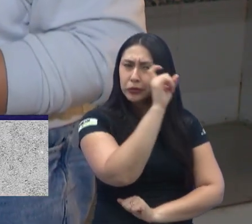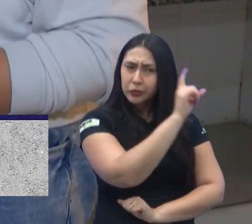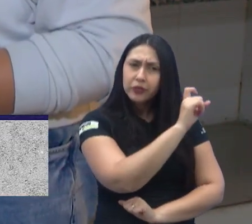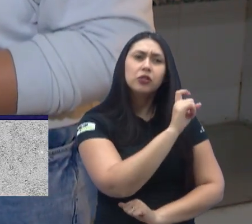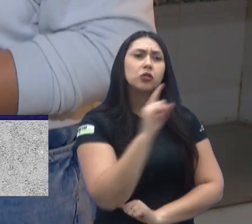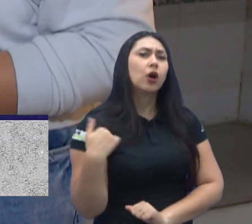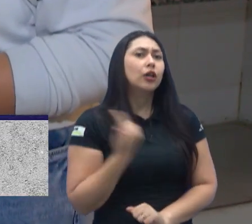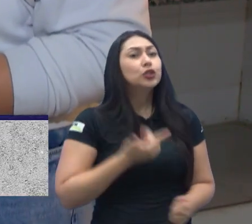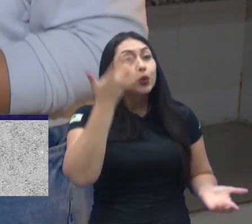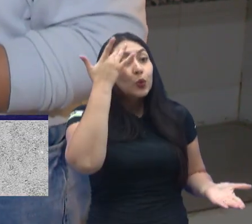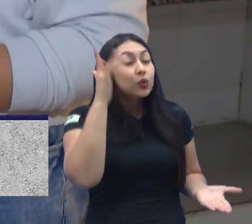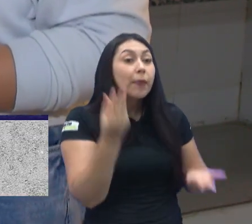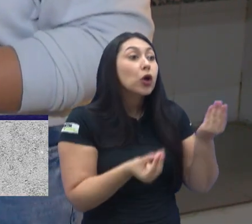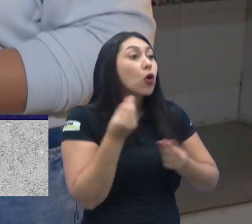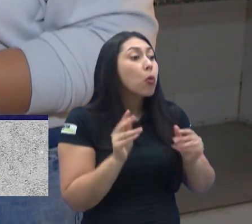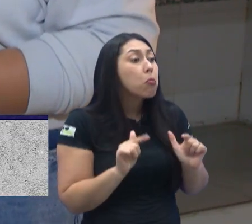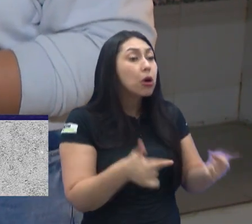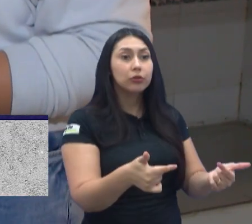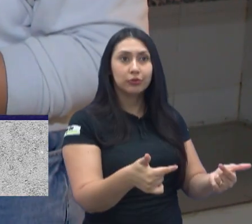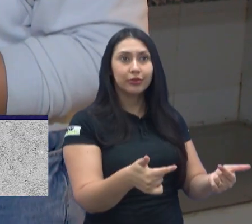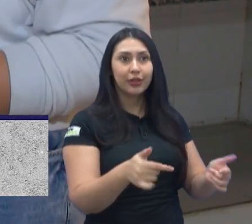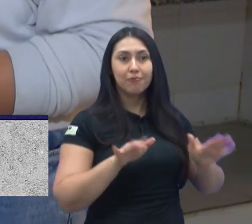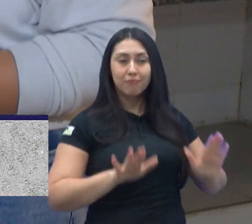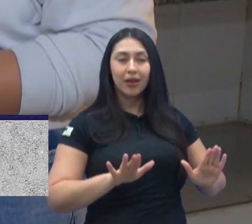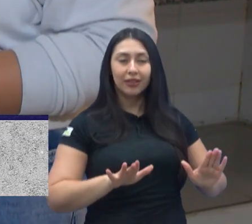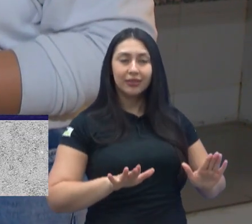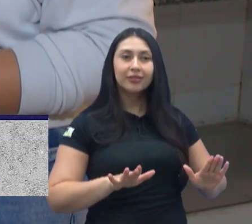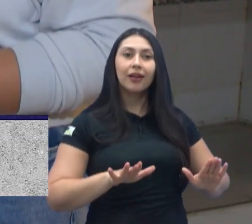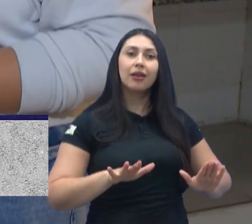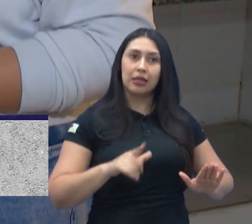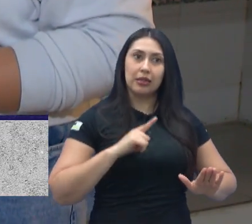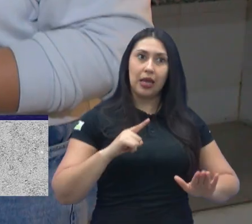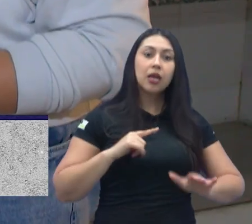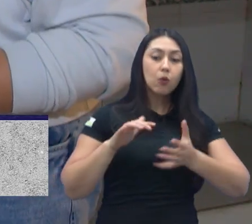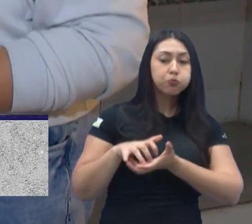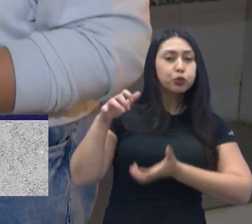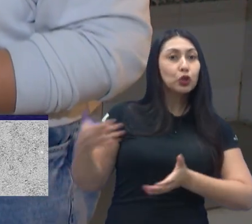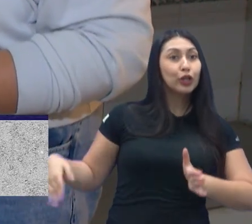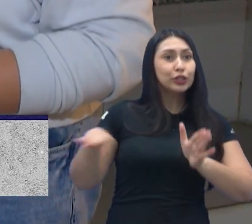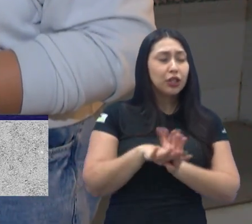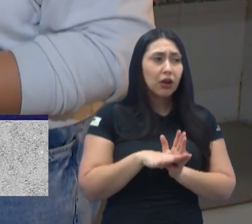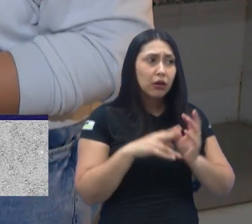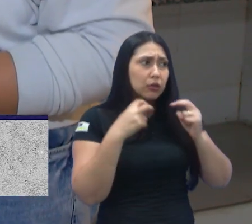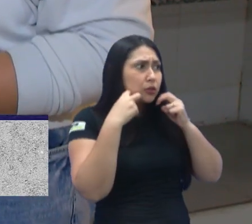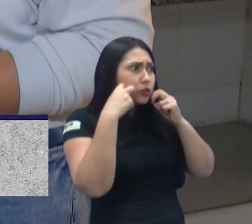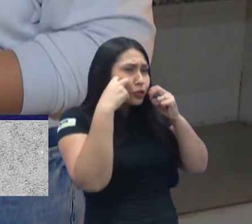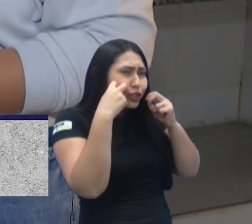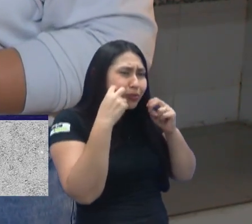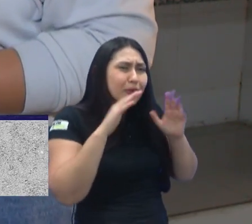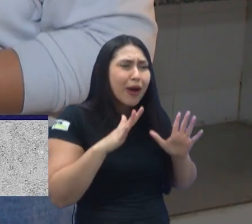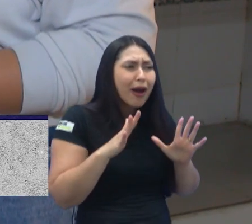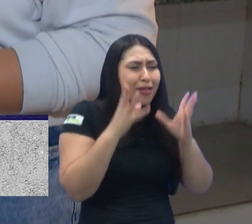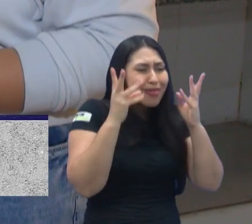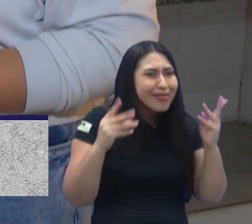nunca sabe como o idoso vai reagir, né? Mas assim, tem muitos casos do idoso que chega bem retraído mesmo e vai se soltando.